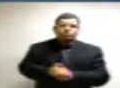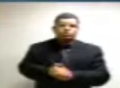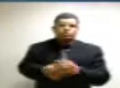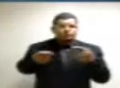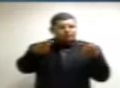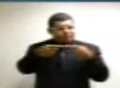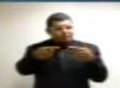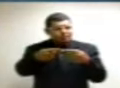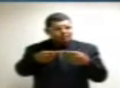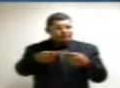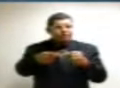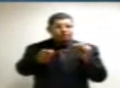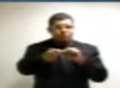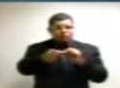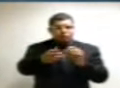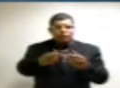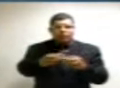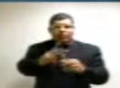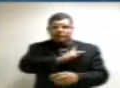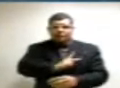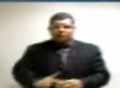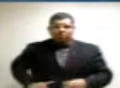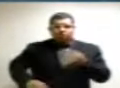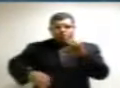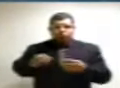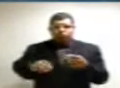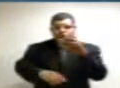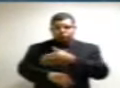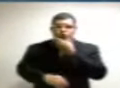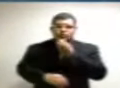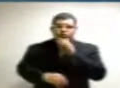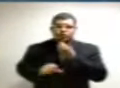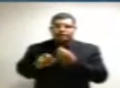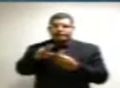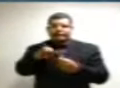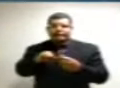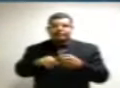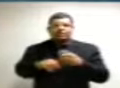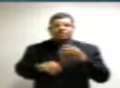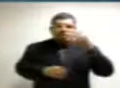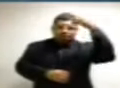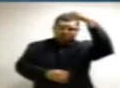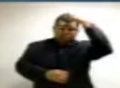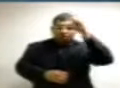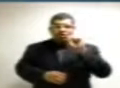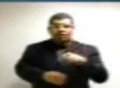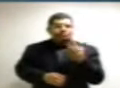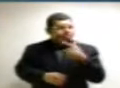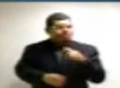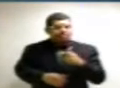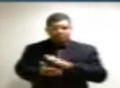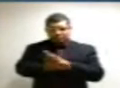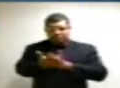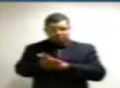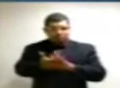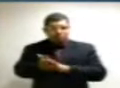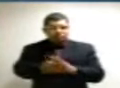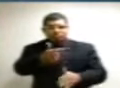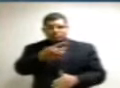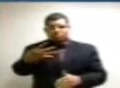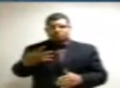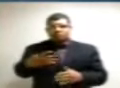a decisão proferida pelo presidente do tribunal, desembargador Ari Moutinho, era tão absurda que não se sustentou nem